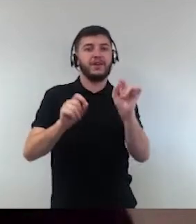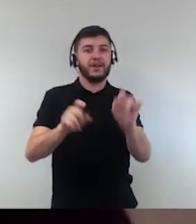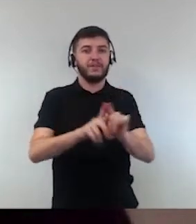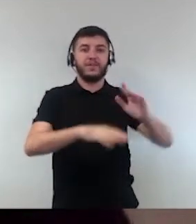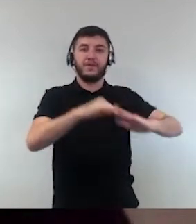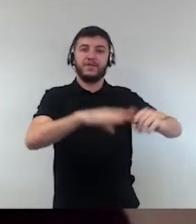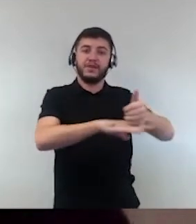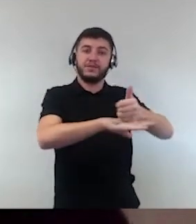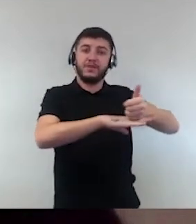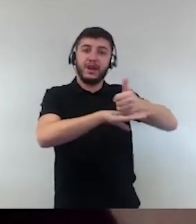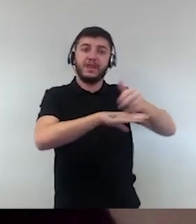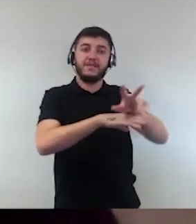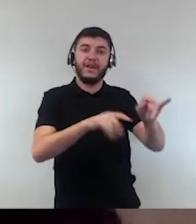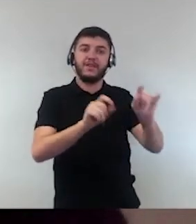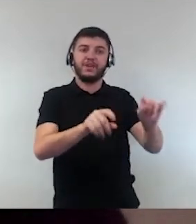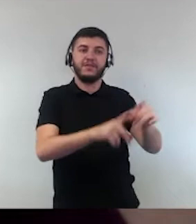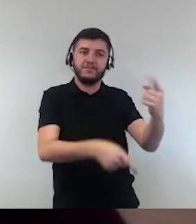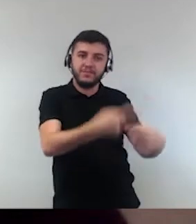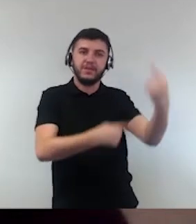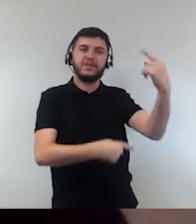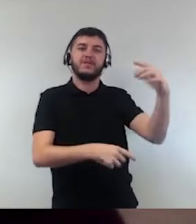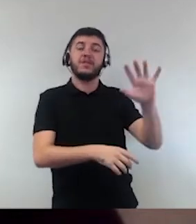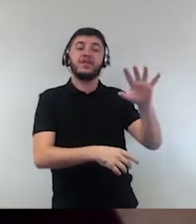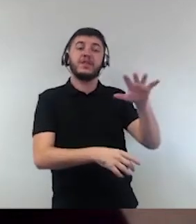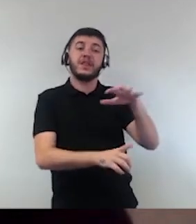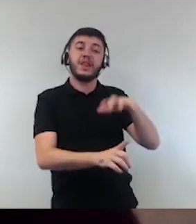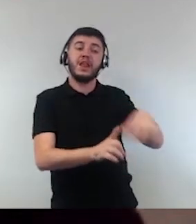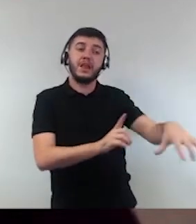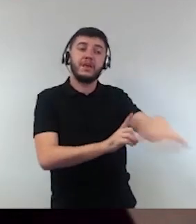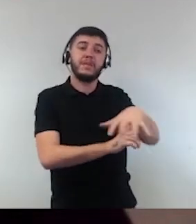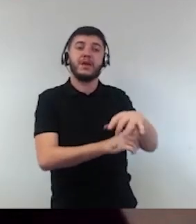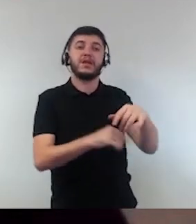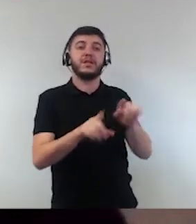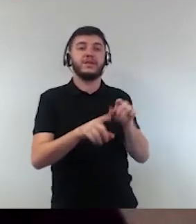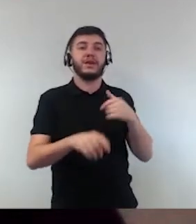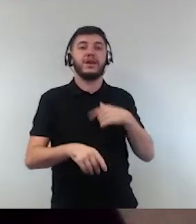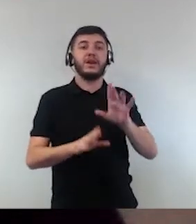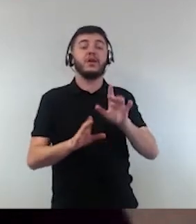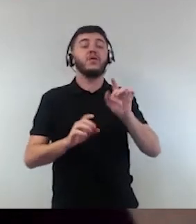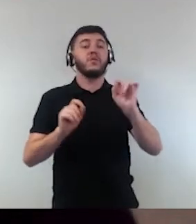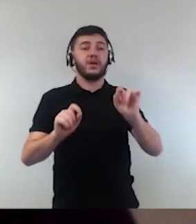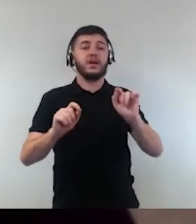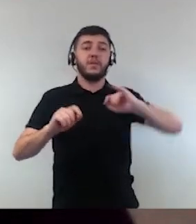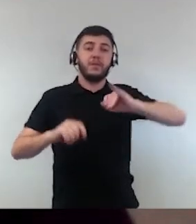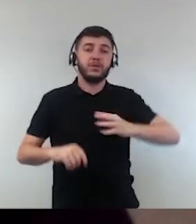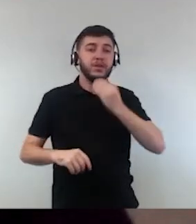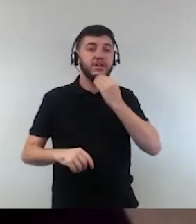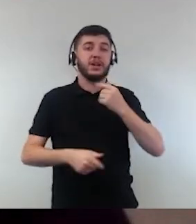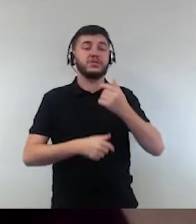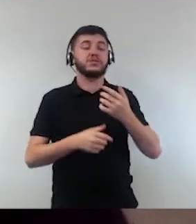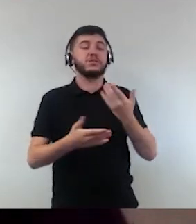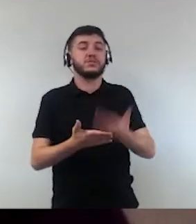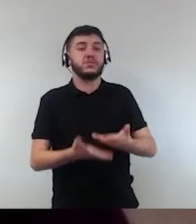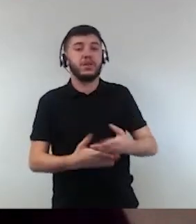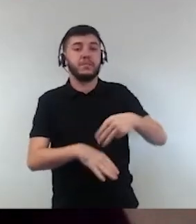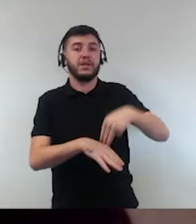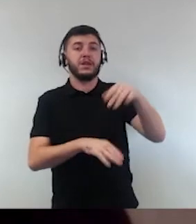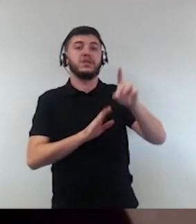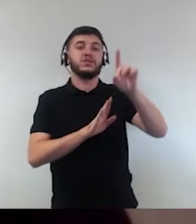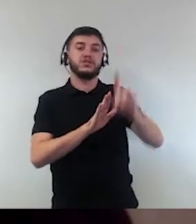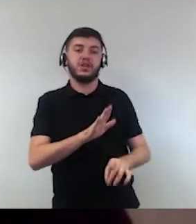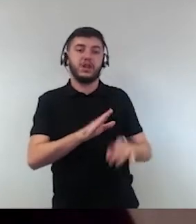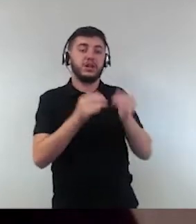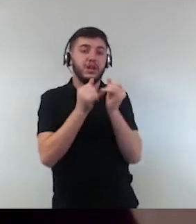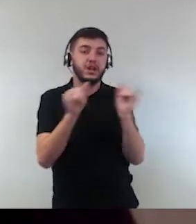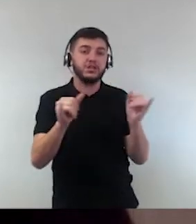o setor onde atuamos. Eu tive a oportunidade de fazer um mestrado em Direito da Energia em Portugal, e quando vim ao Brasil não restou outra, mas